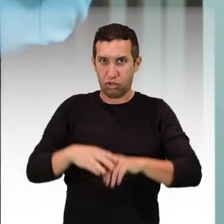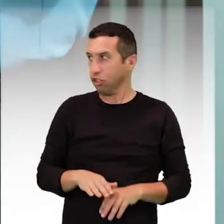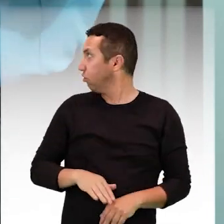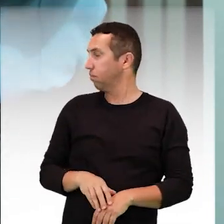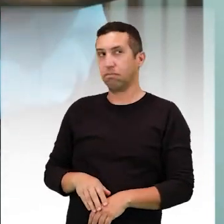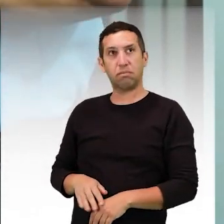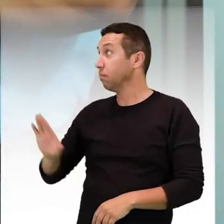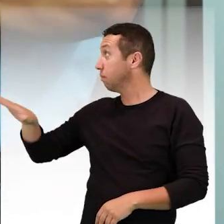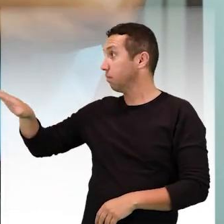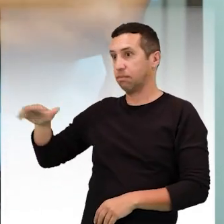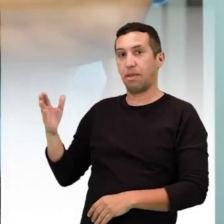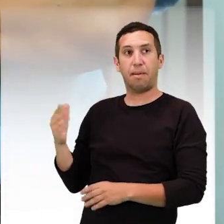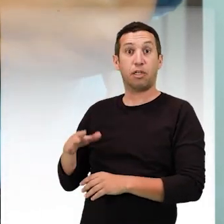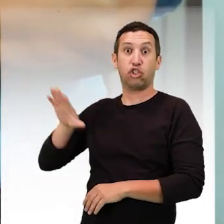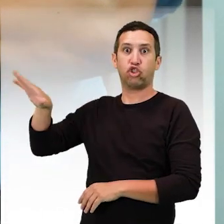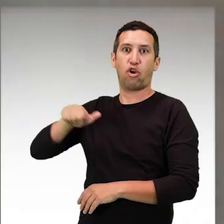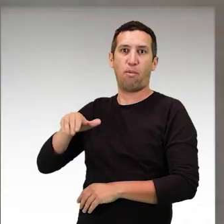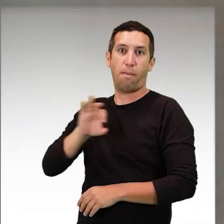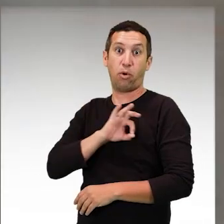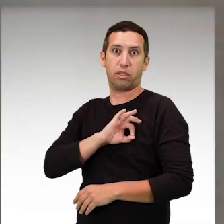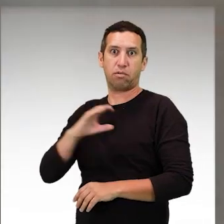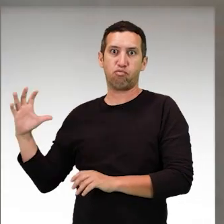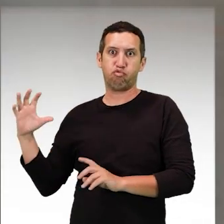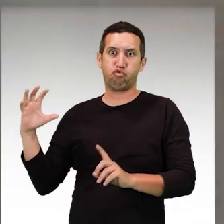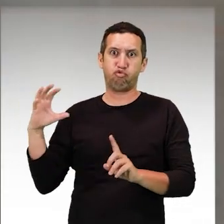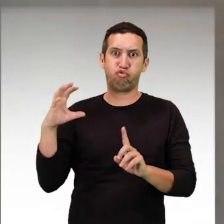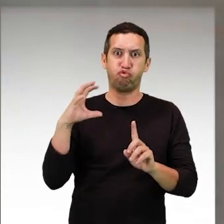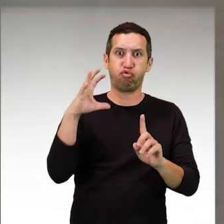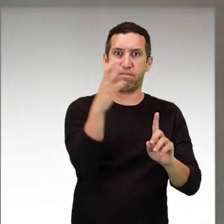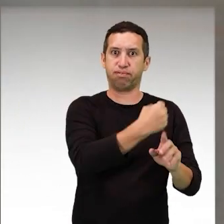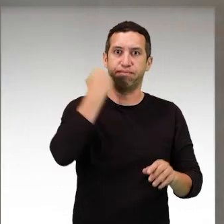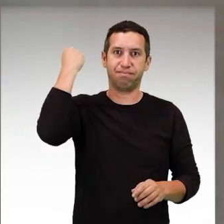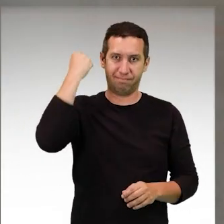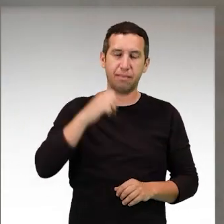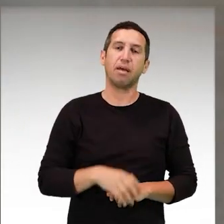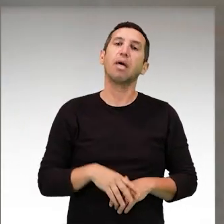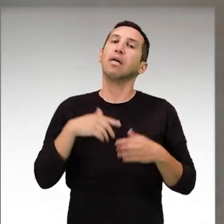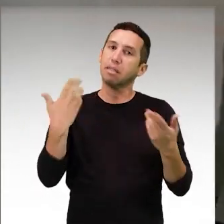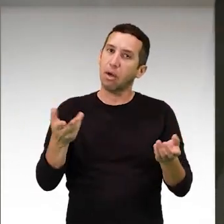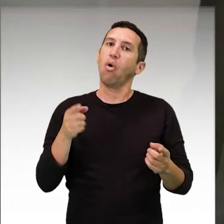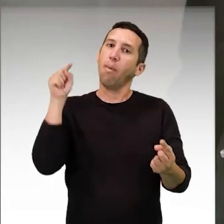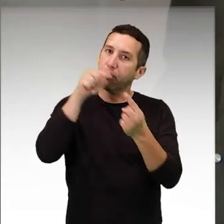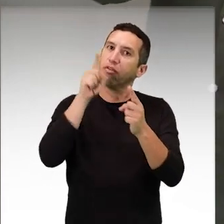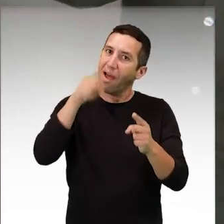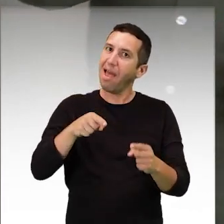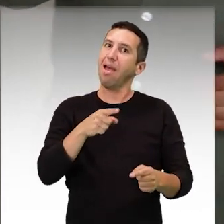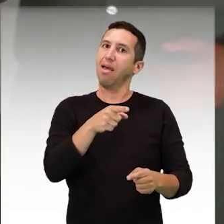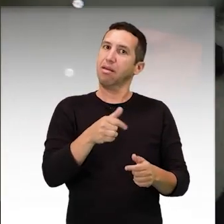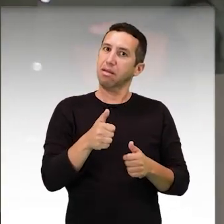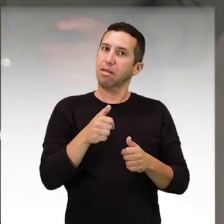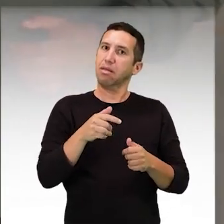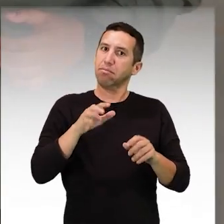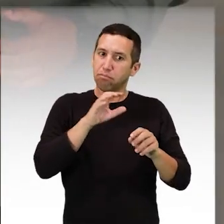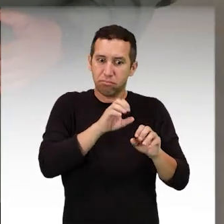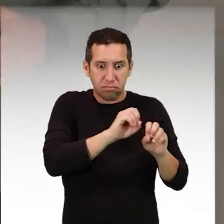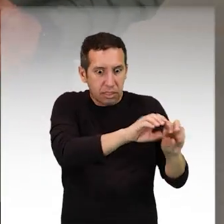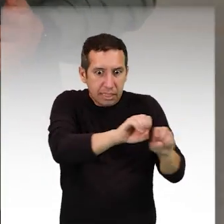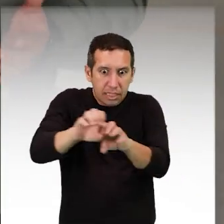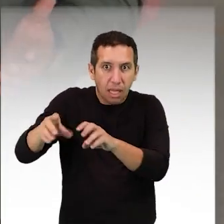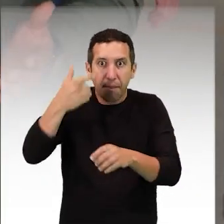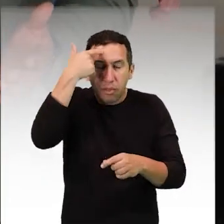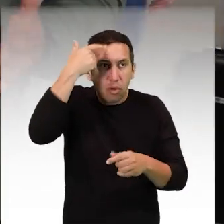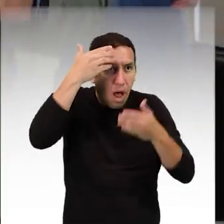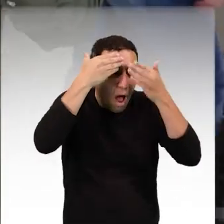comissária chamou a polícia no desembarque. O objetivo do projeto é conscientizar viajantes e trabalhadores em terminais